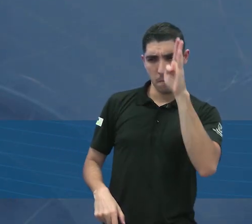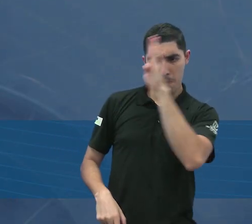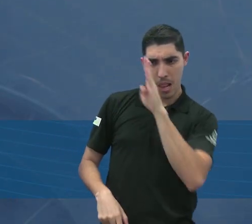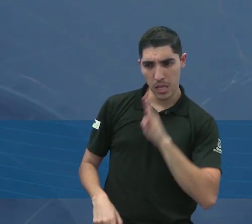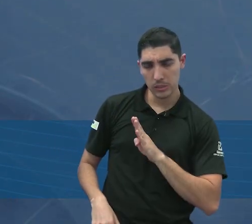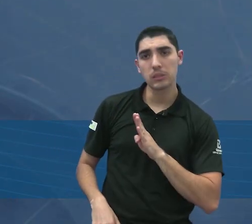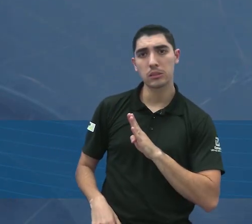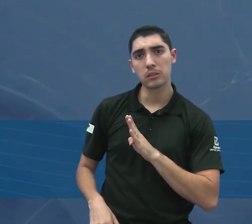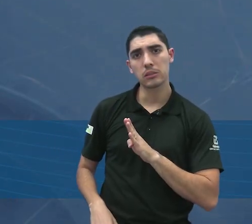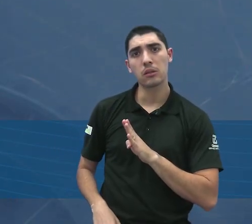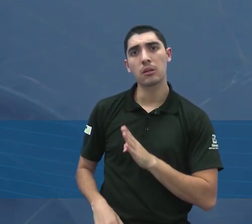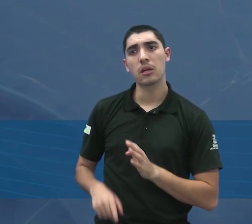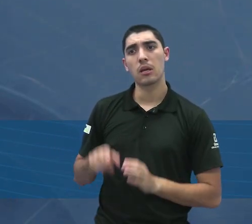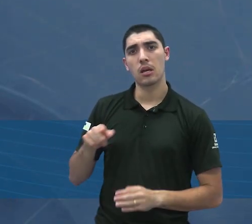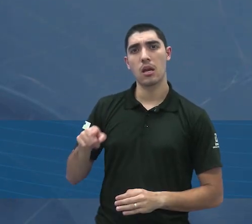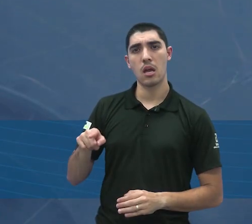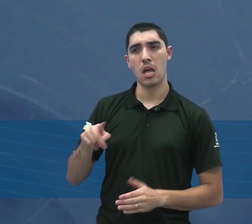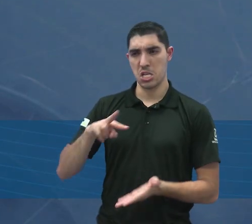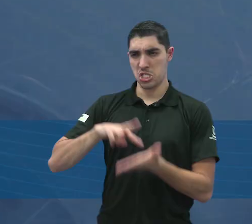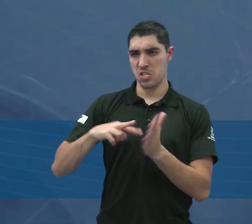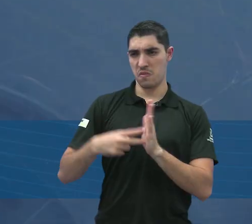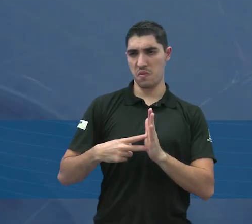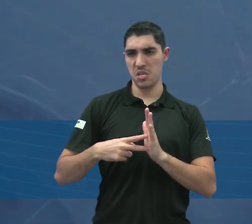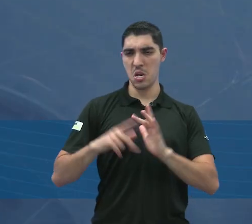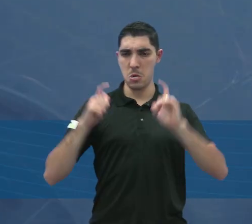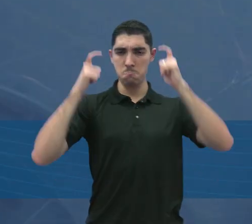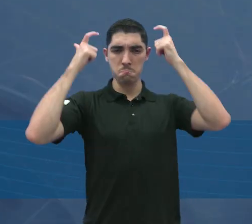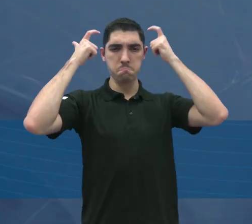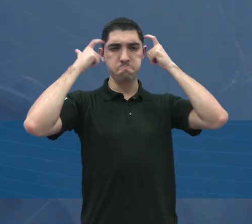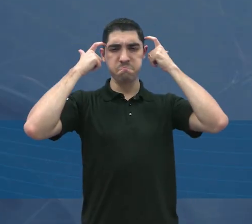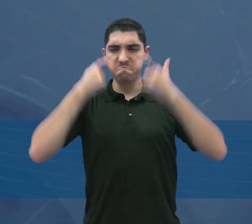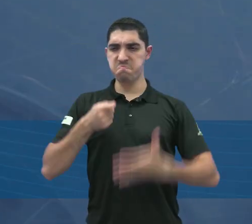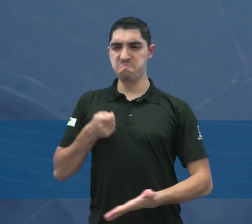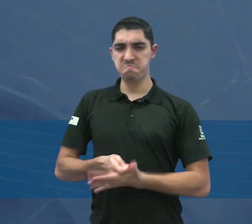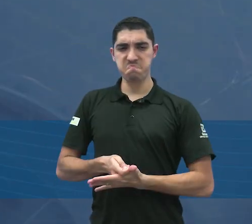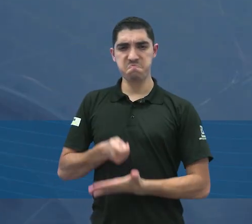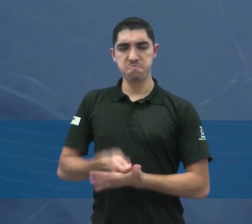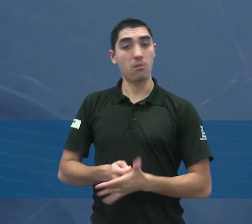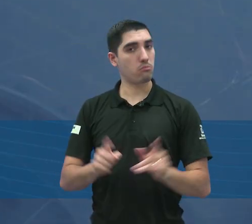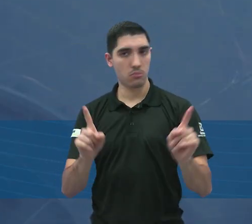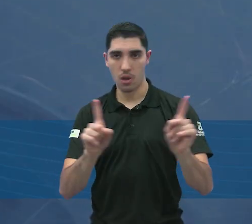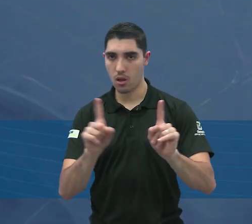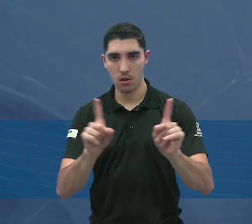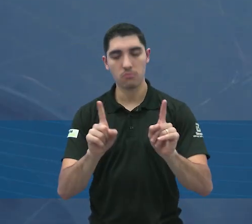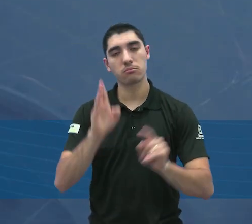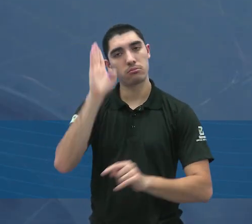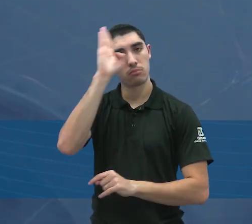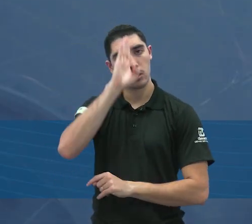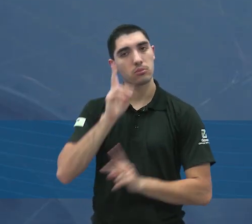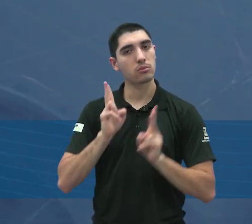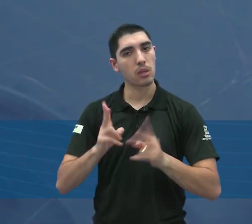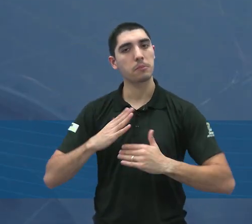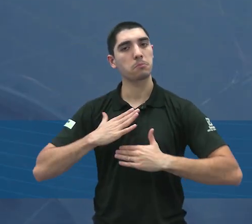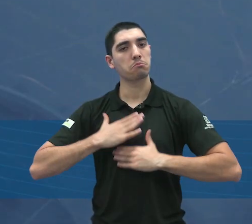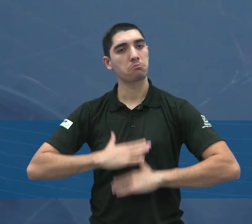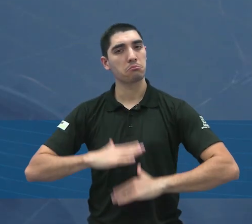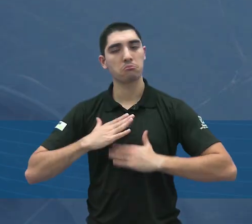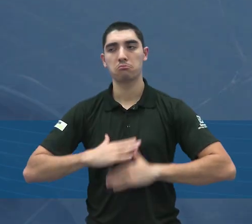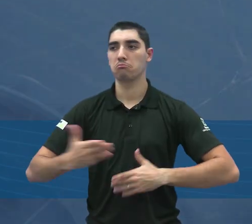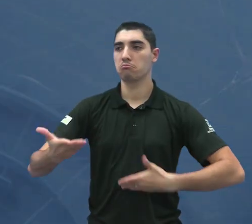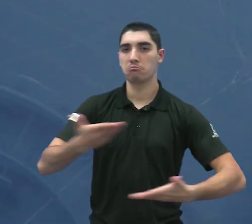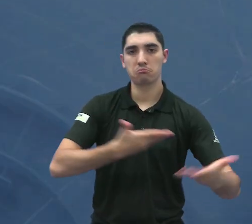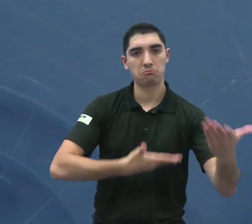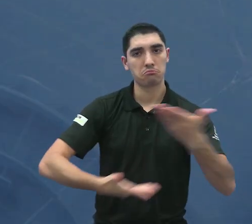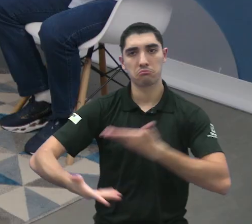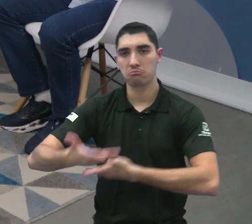exercício, por exemplo, de um imperialismo, alguma coisa assim. Não, Sim. O Brasil atua de uma forma bastante tranquila, amistosa,